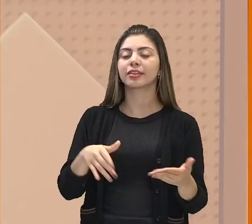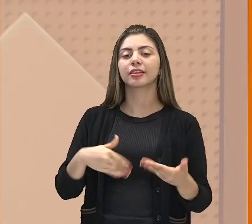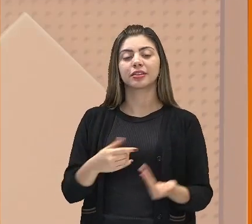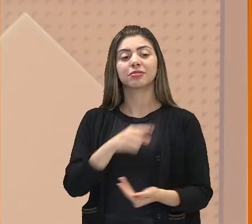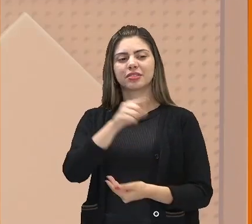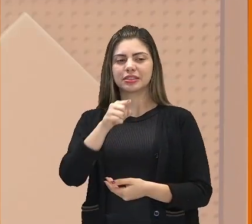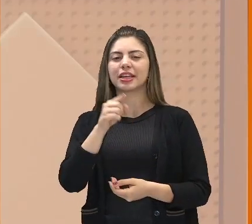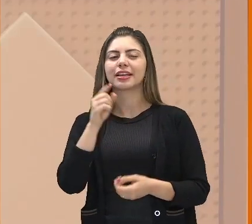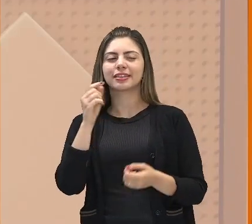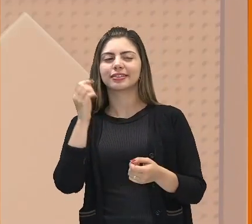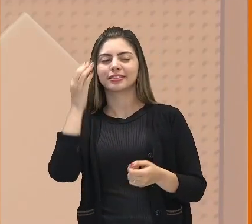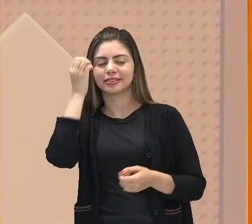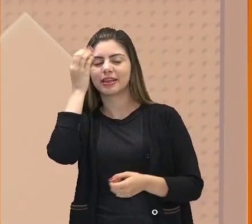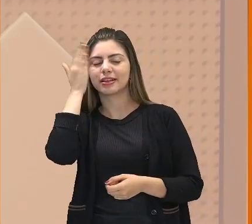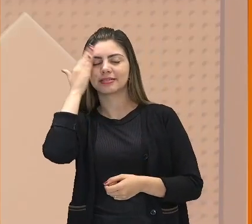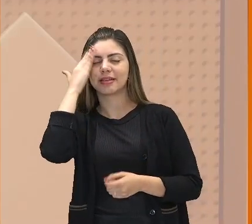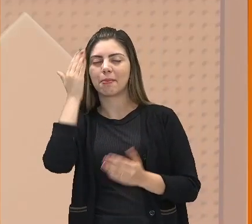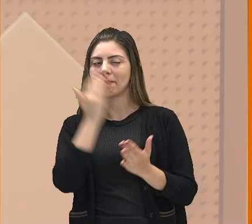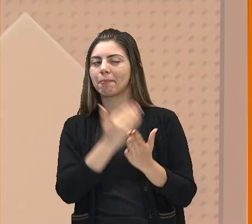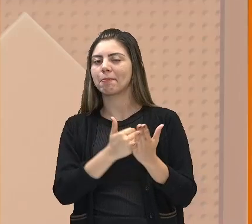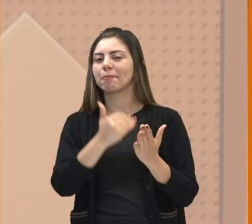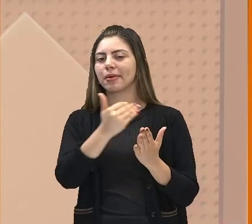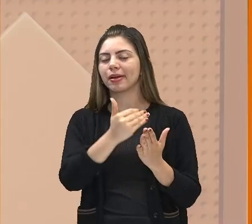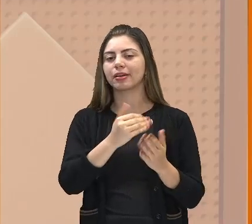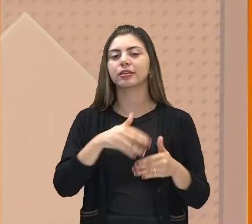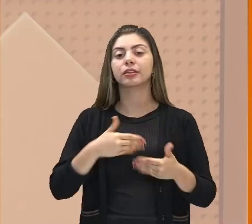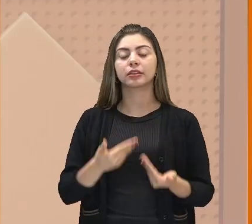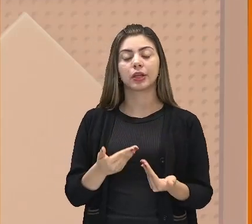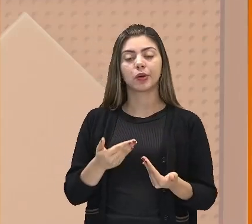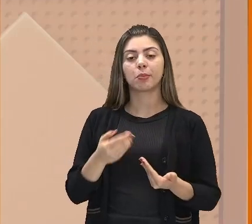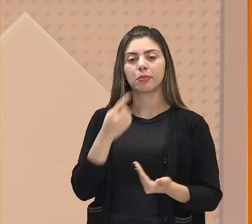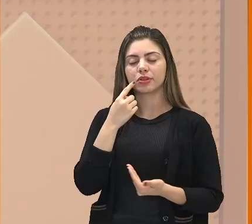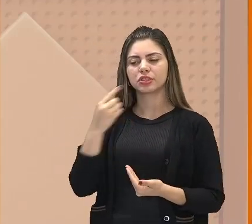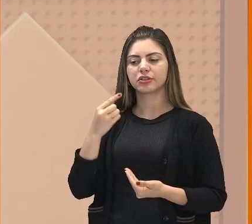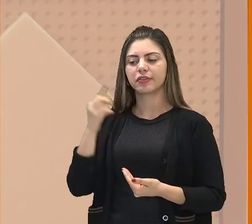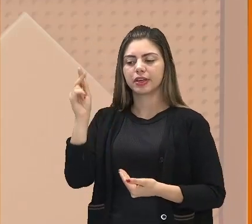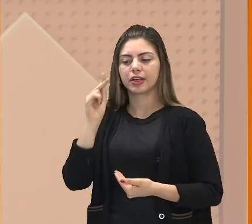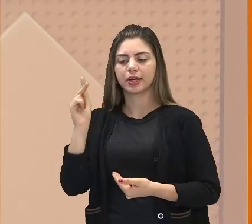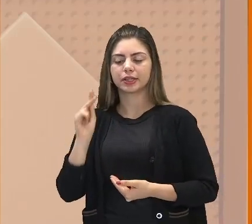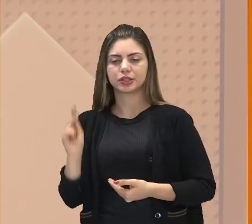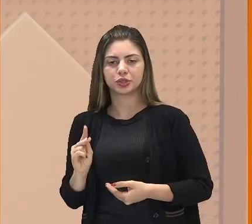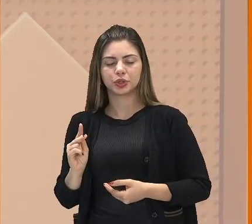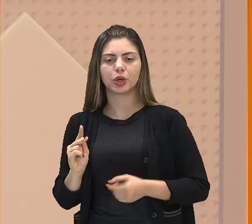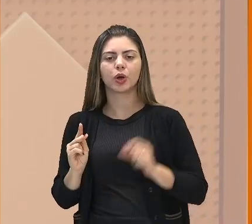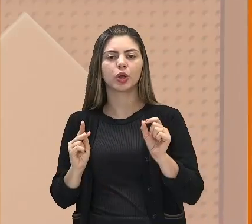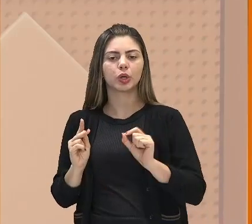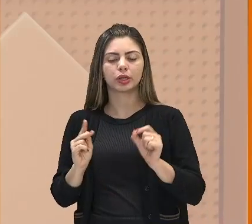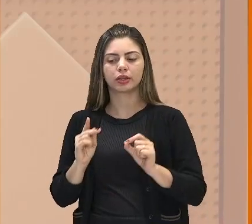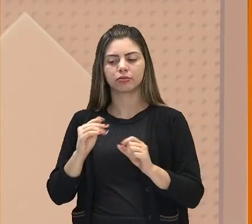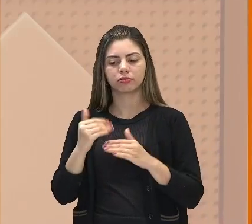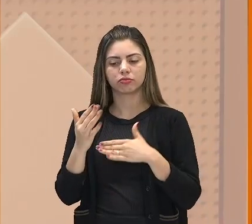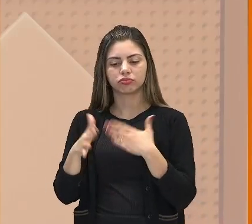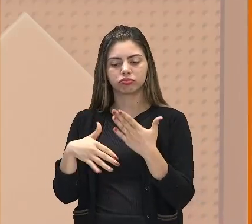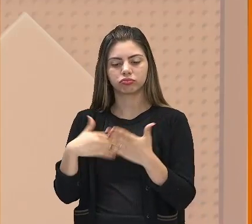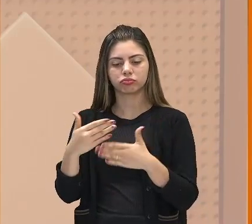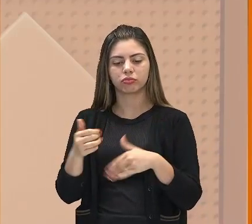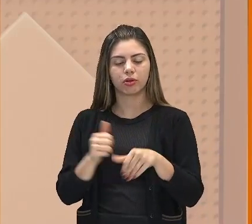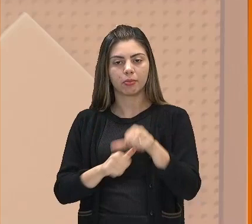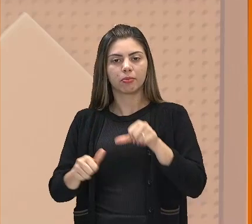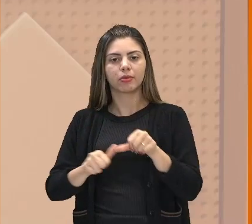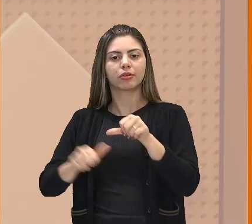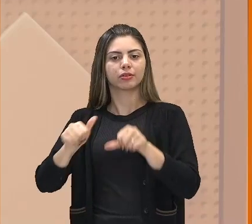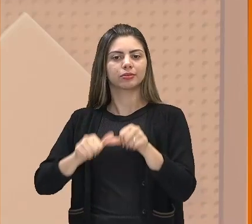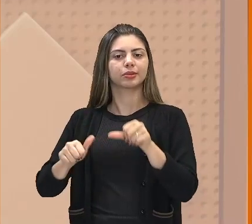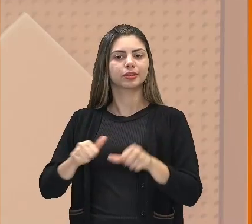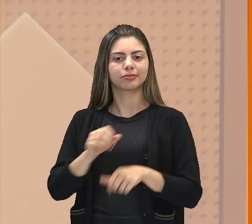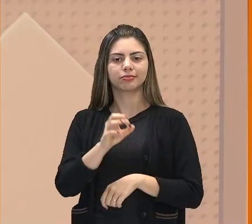próprio conhecimento. Mas para vocês verem aí como é que a história está se transformando, está mudando,